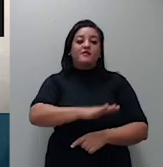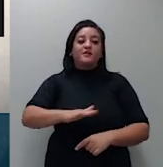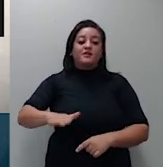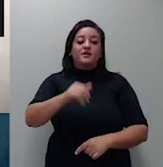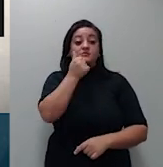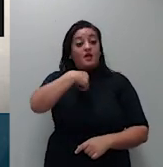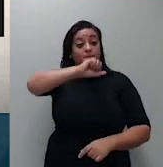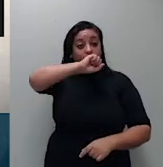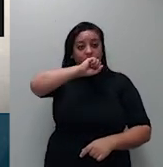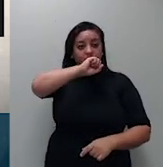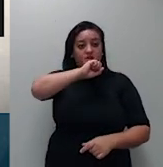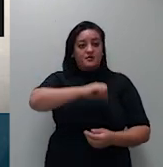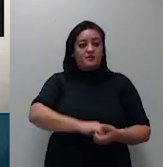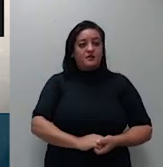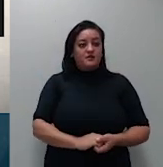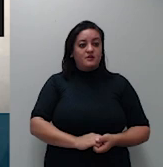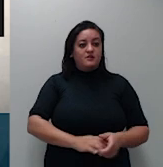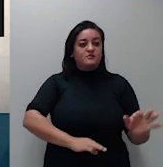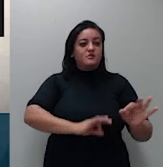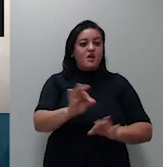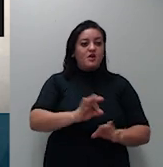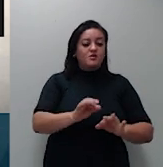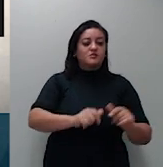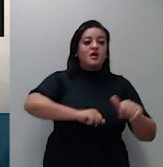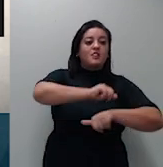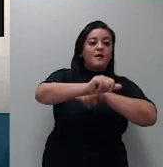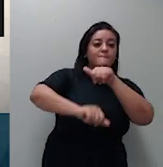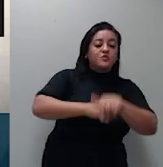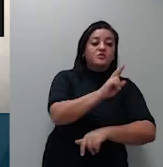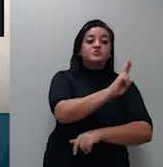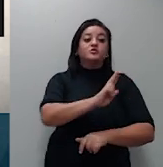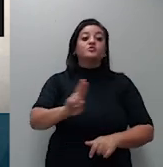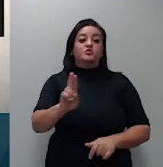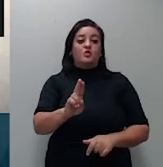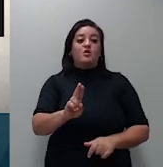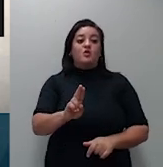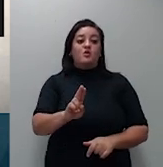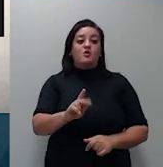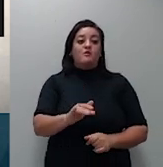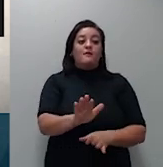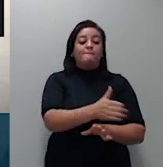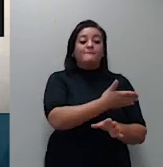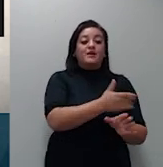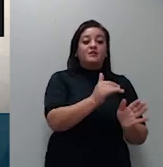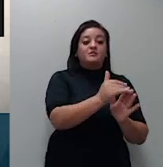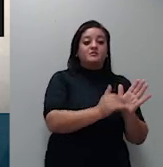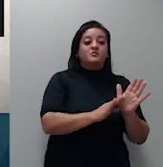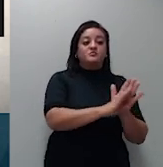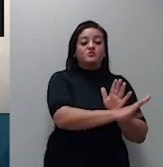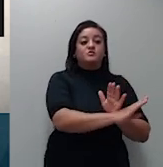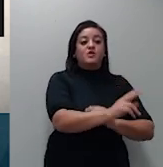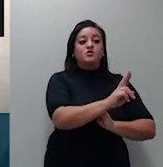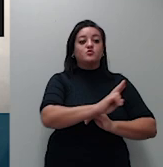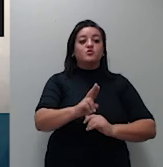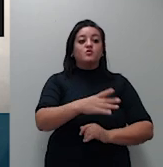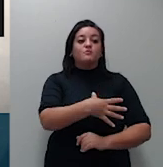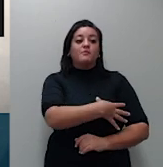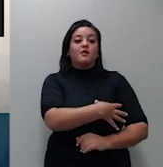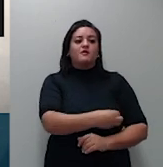ser estabelecida alteração de nome para exclusão agnome filho